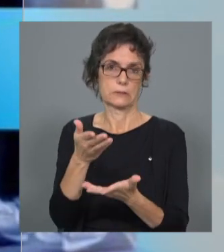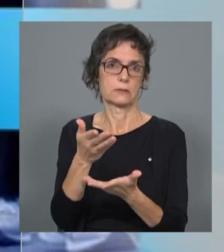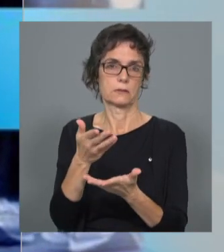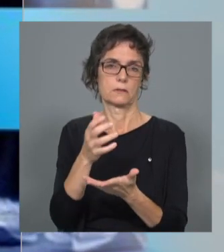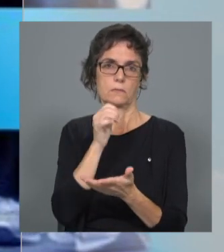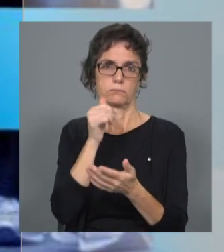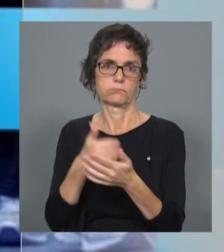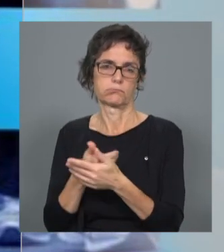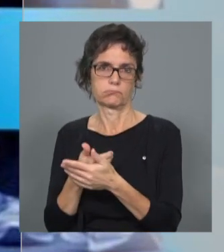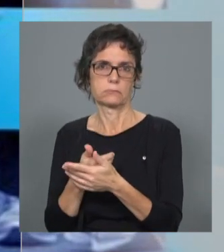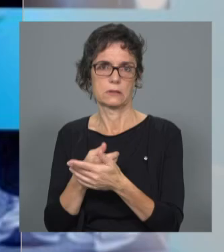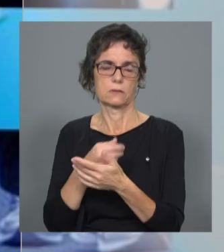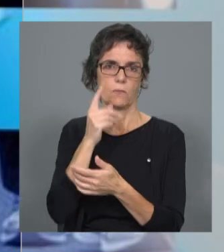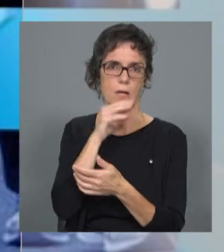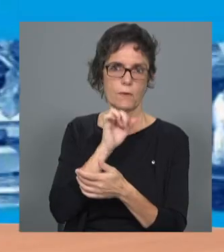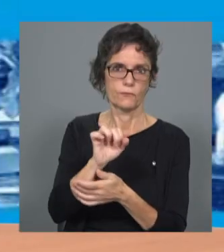aconteceu no mês de agosto, não é? Sim.